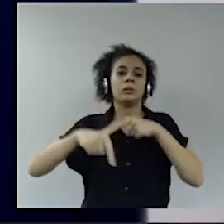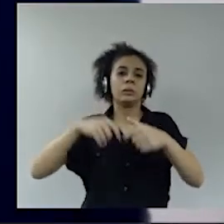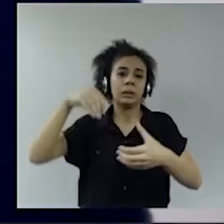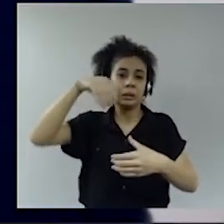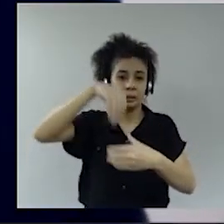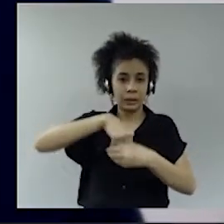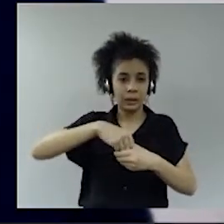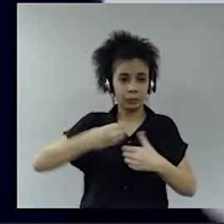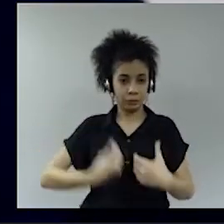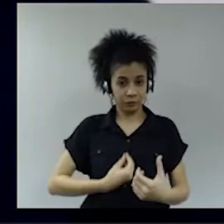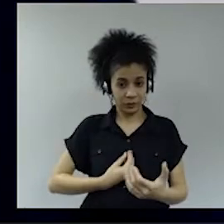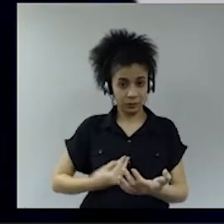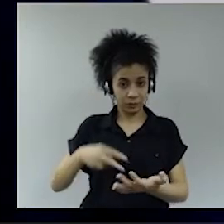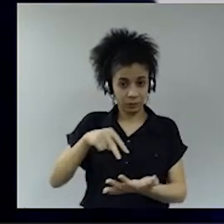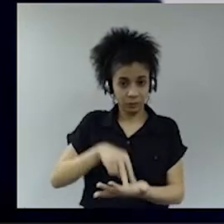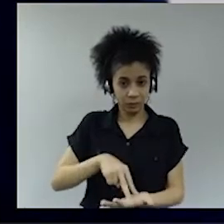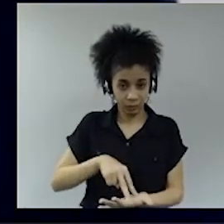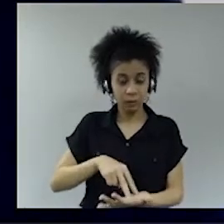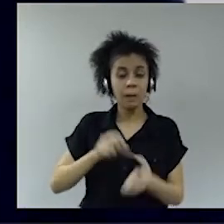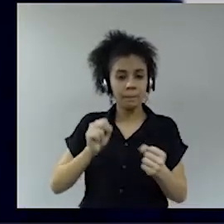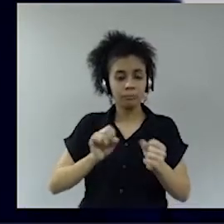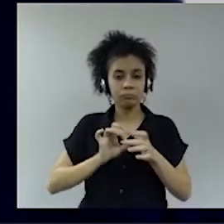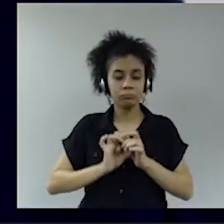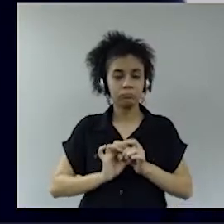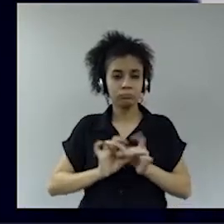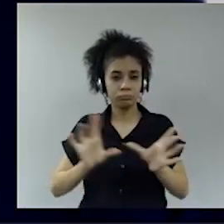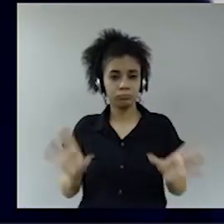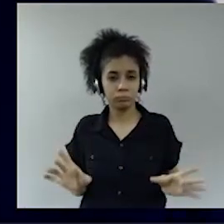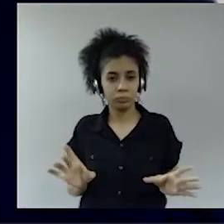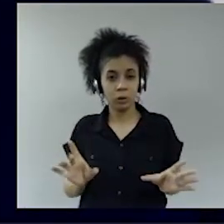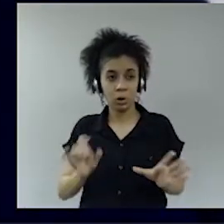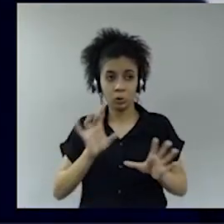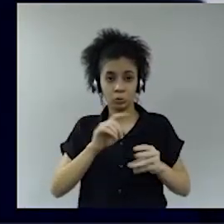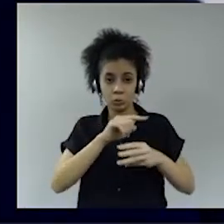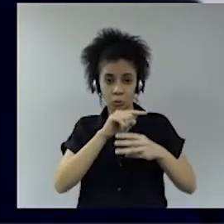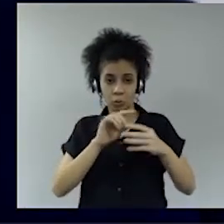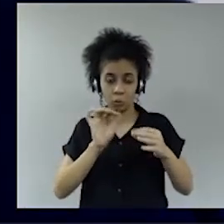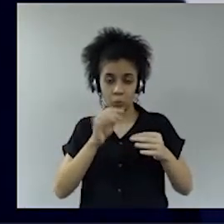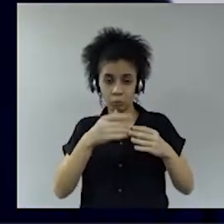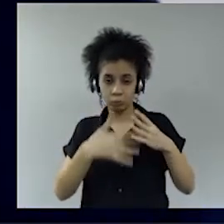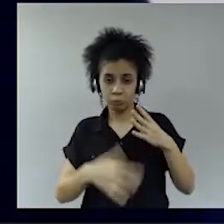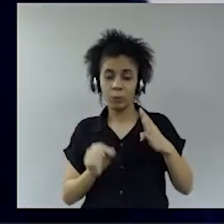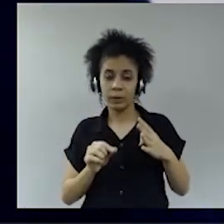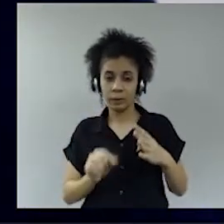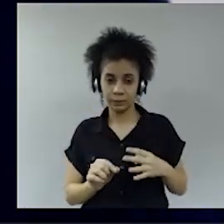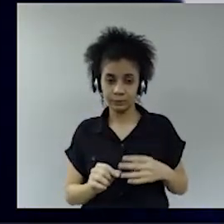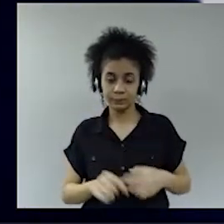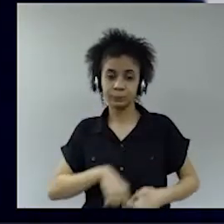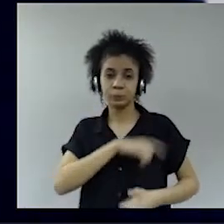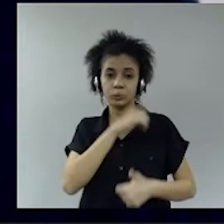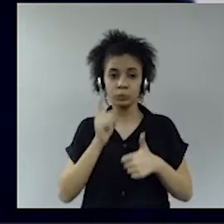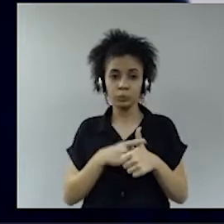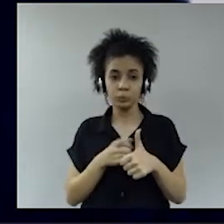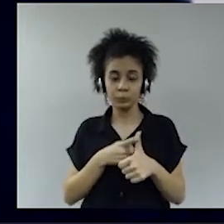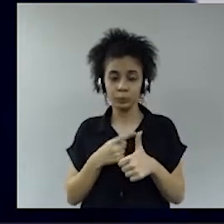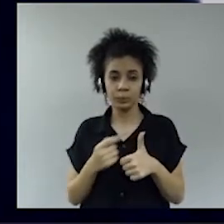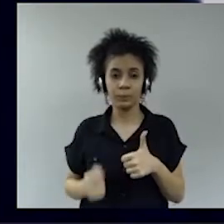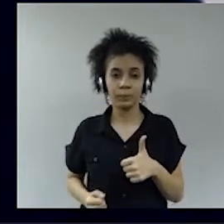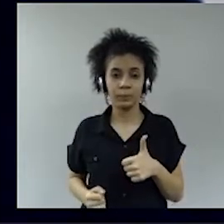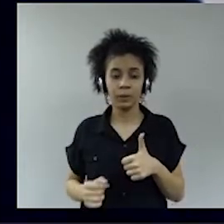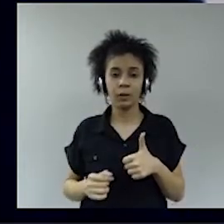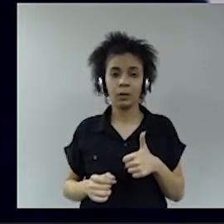nos tribunais, ficam autorizados os seguintes atos processuais: 1.